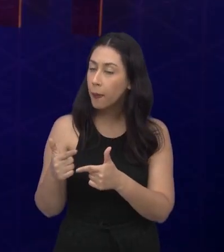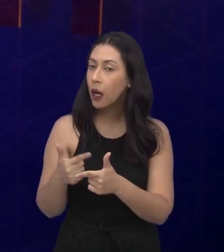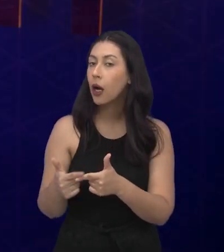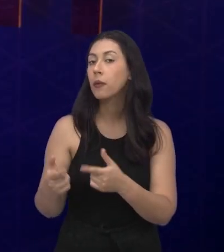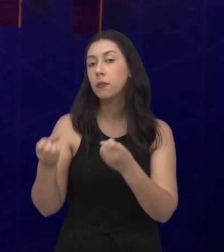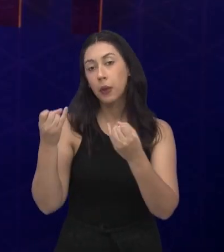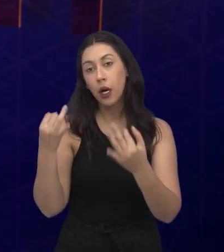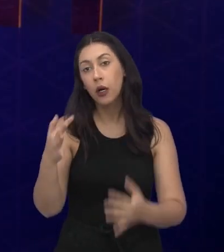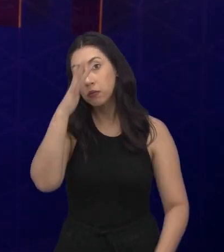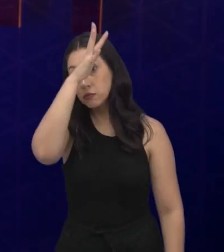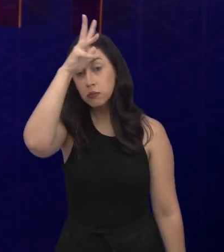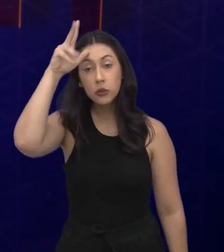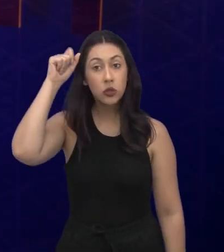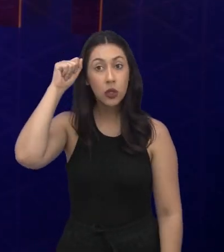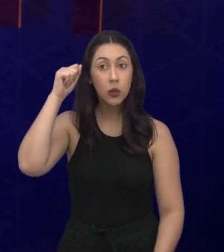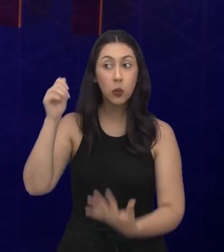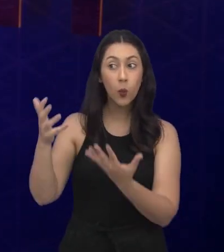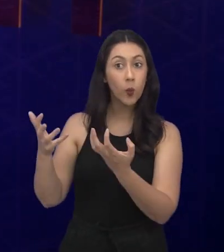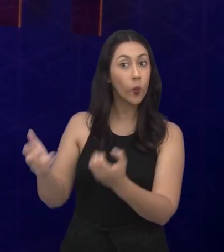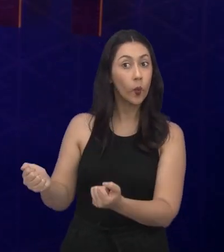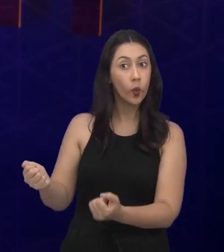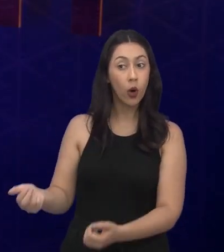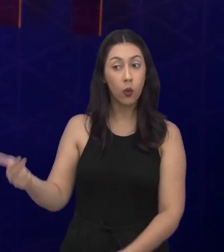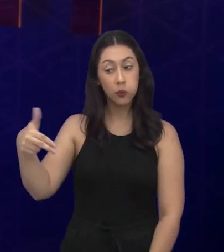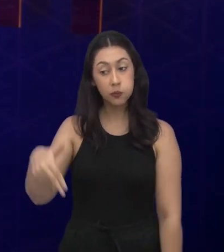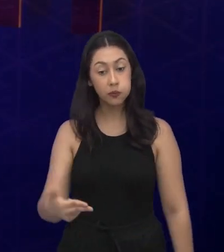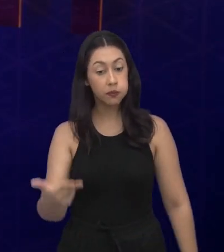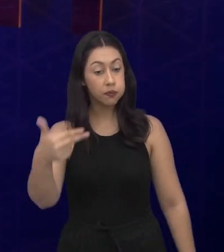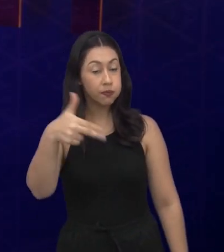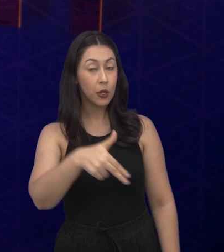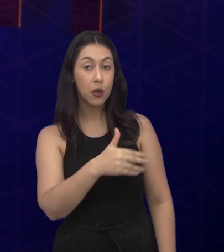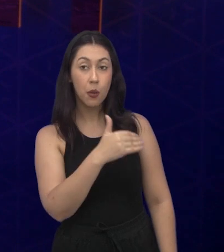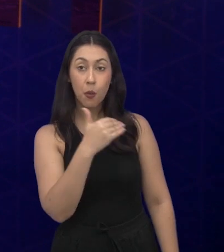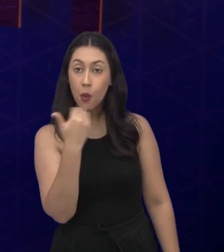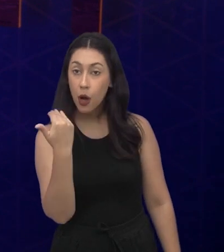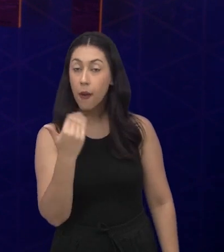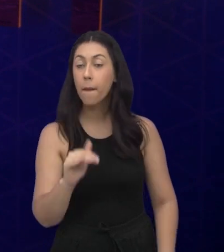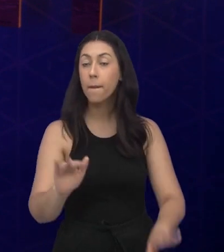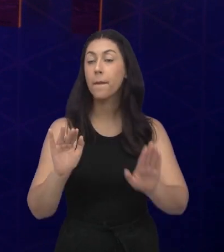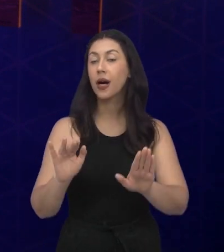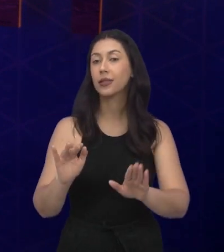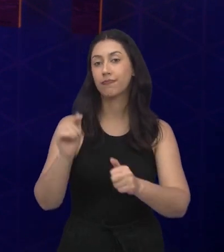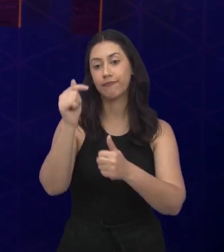já falou aqui, a seca na Amazônia, que causou a morte dos botos, mas